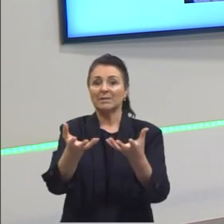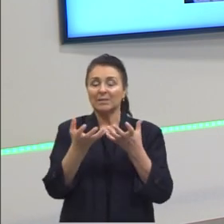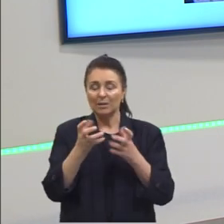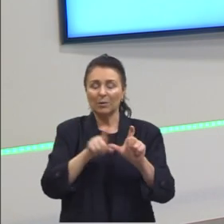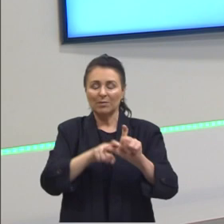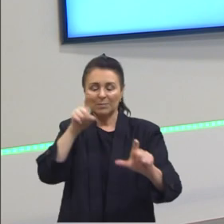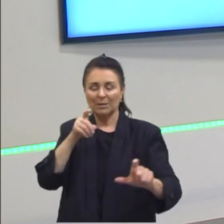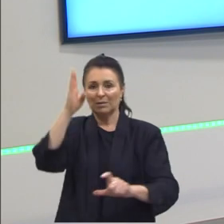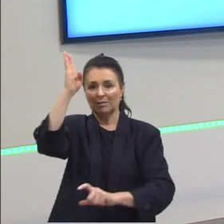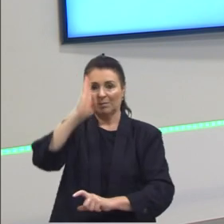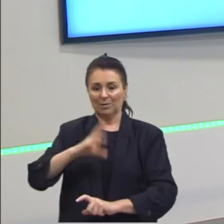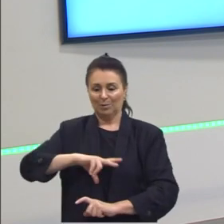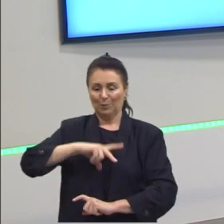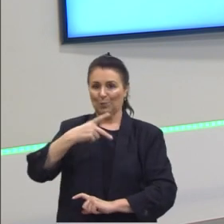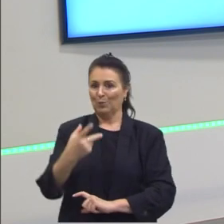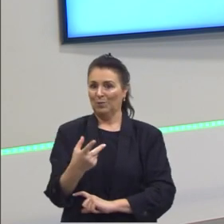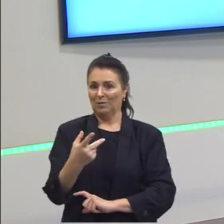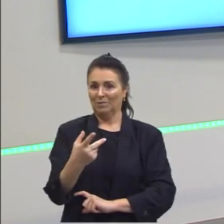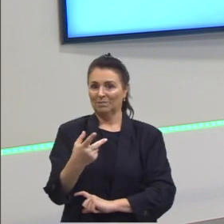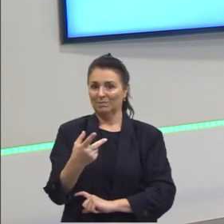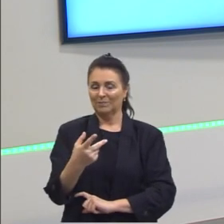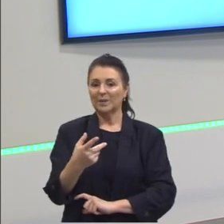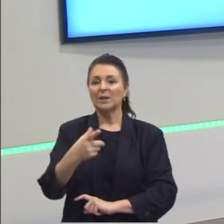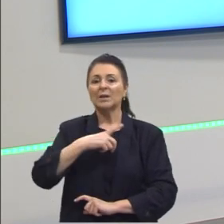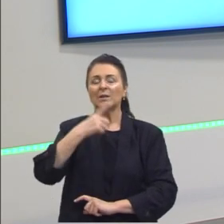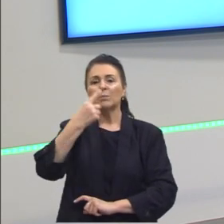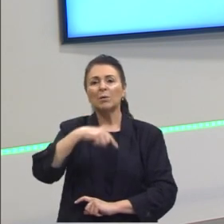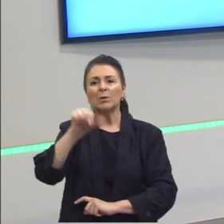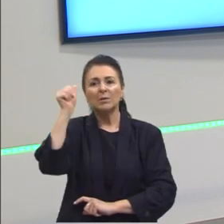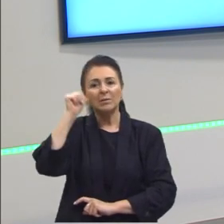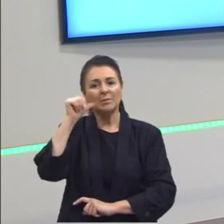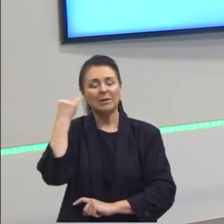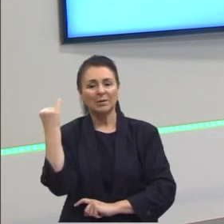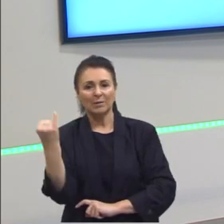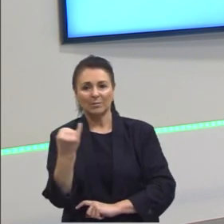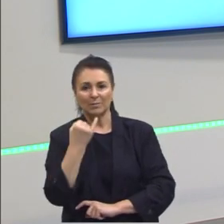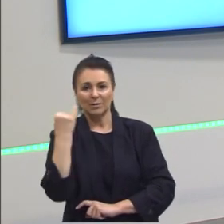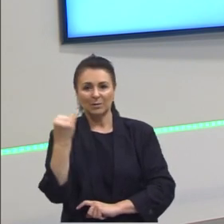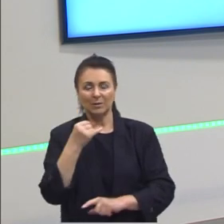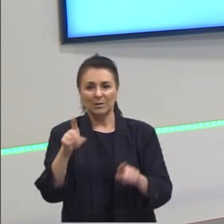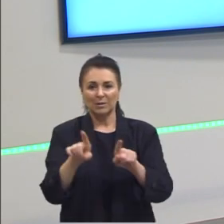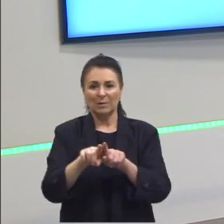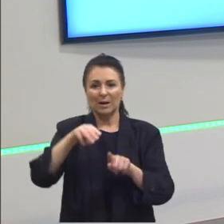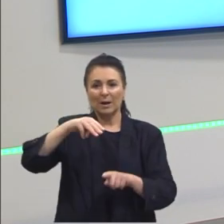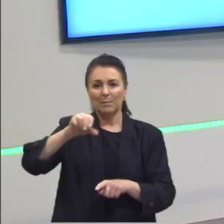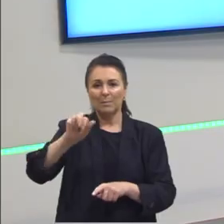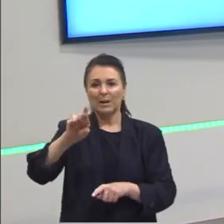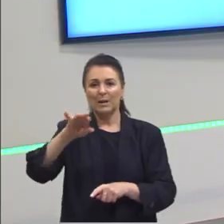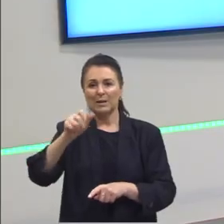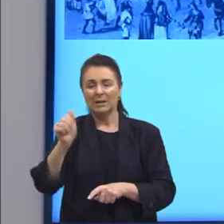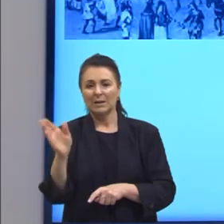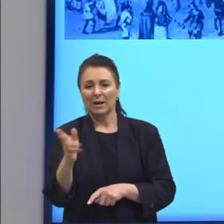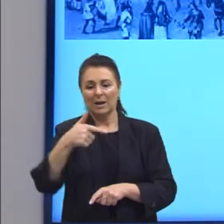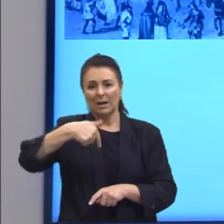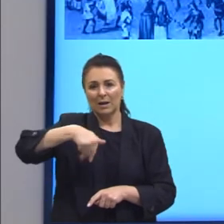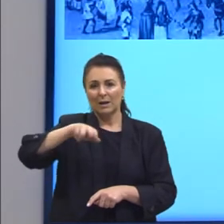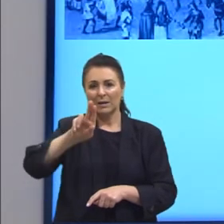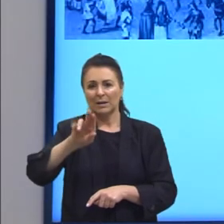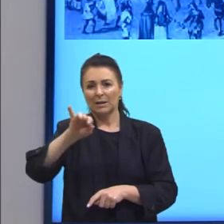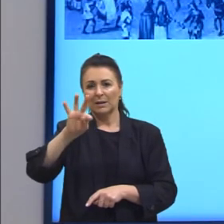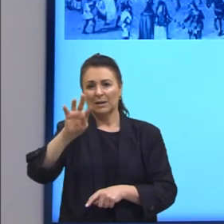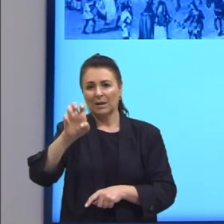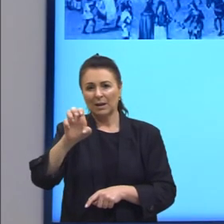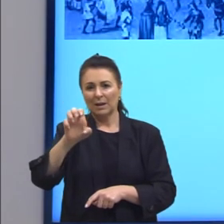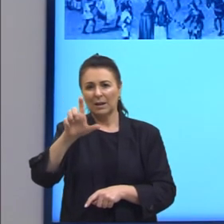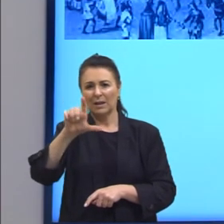Portugal e aqui a gente tem uma outra mulher muito importante foi Maria Quitéria né aqui a gente tem uma